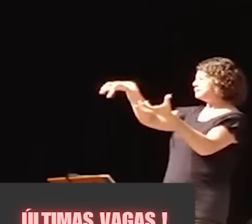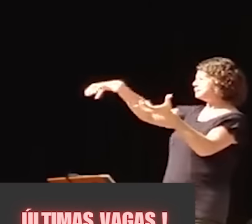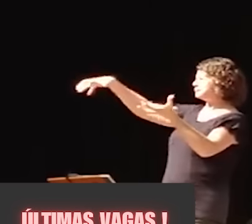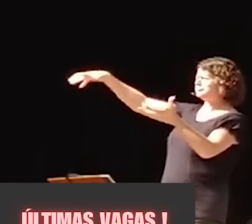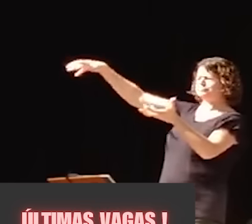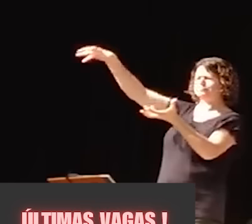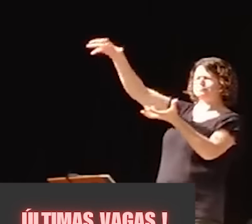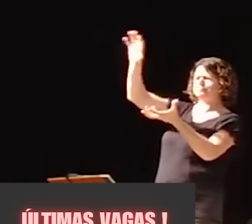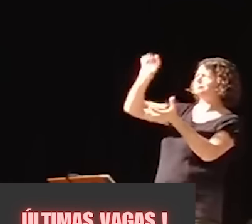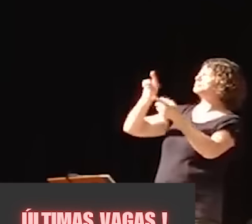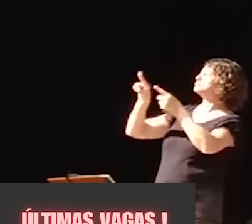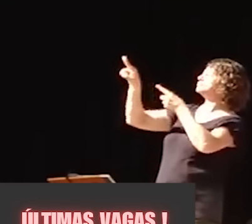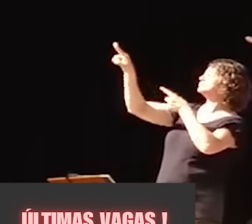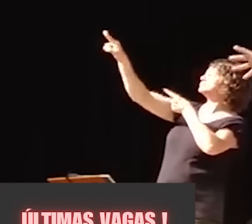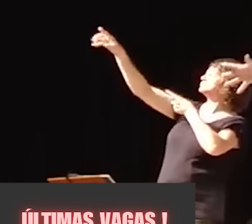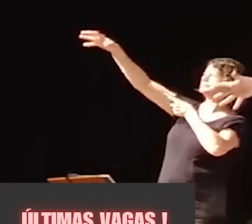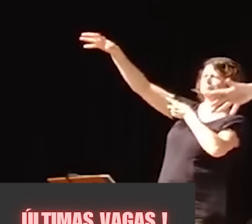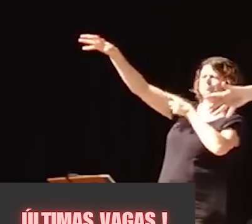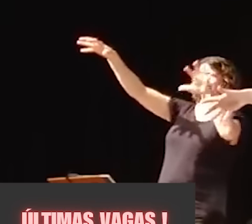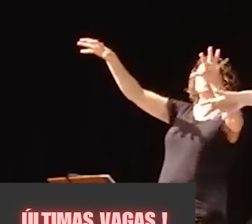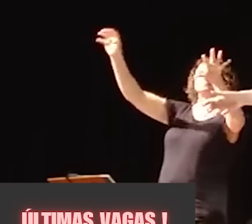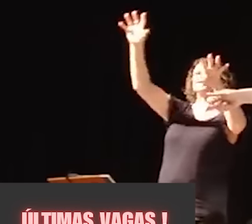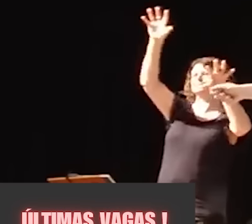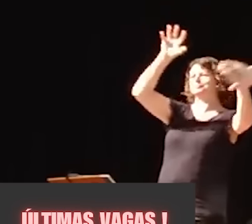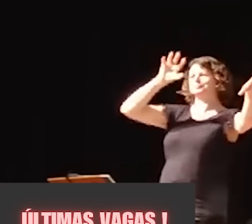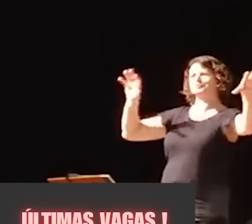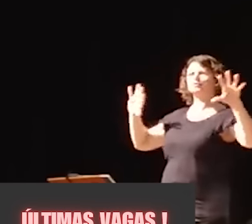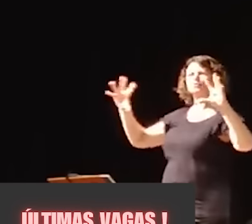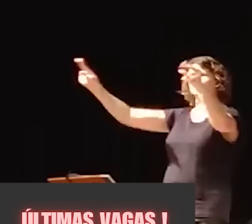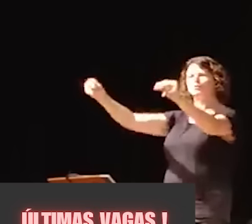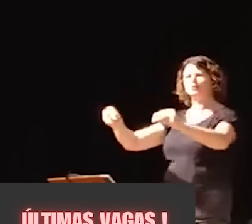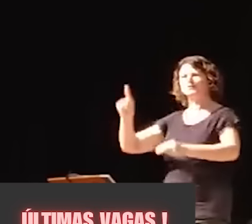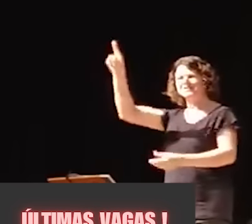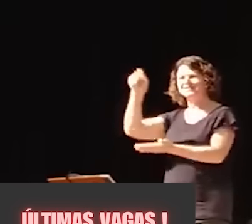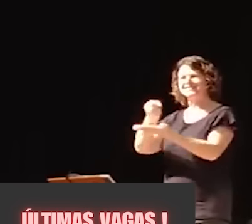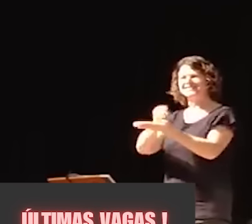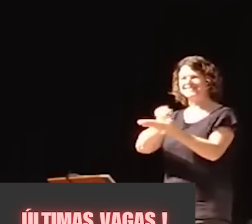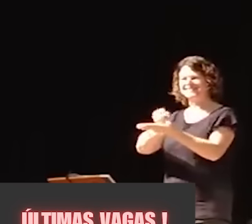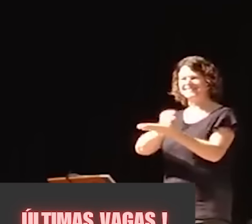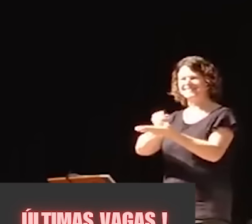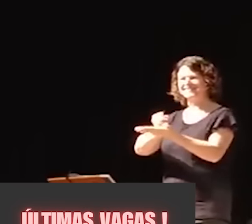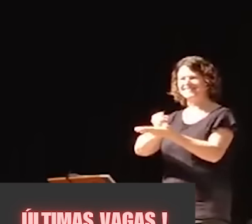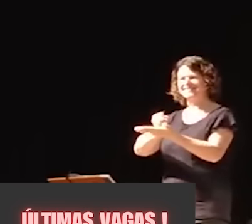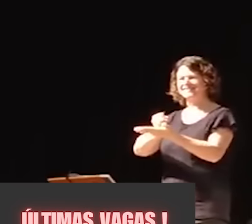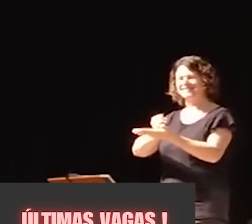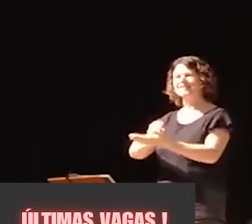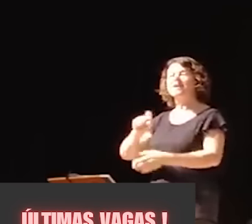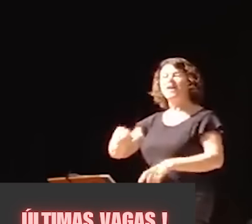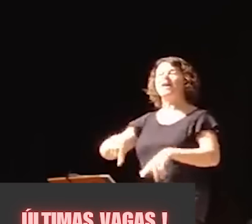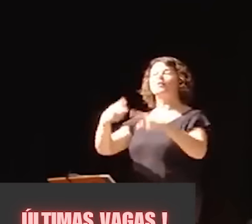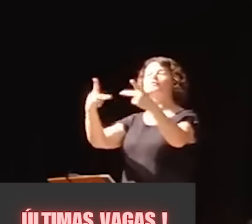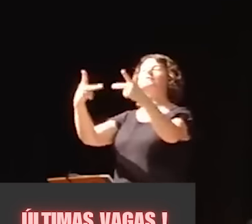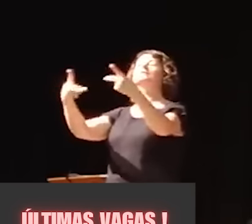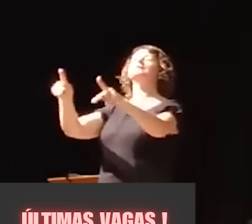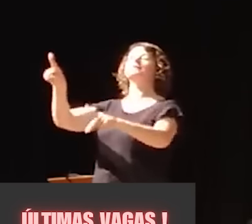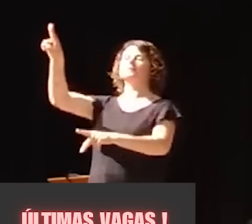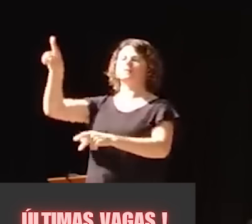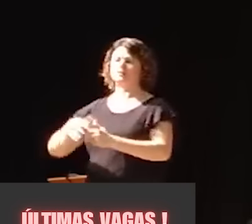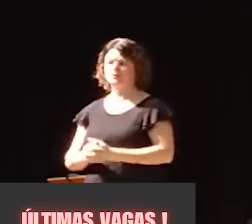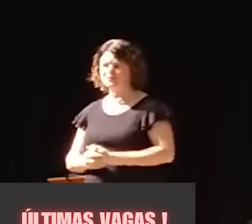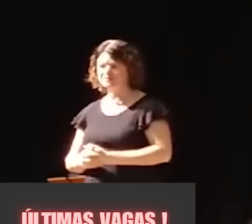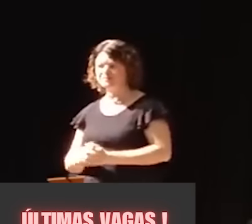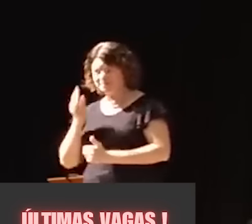reunida orando e mandou um anjo para tirar Pedro da cadeia é o teu Deus o teu Deus